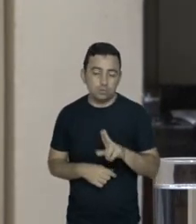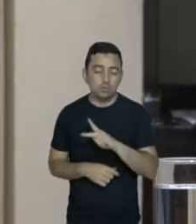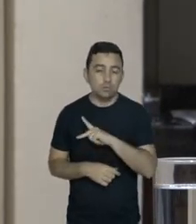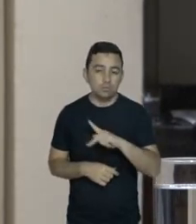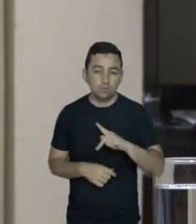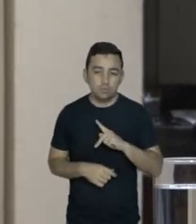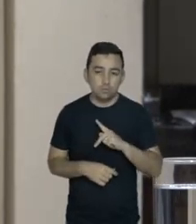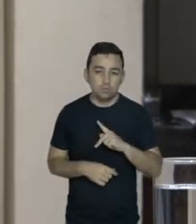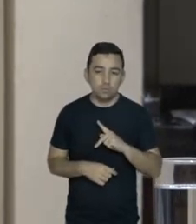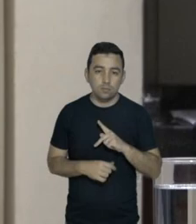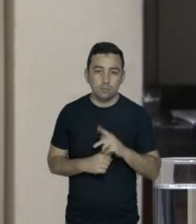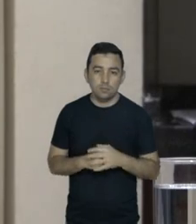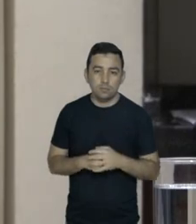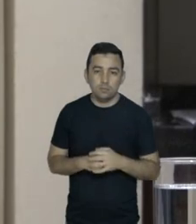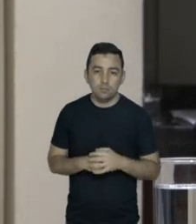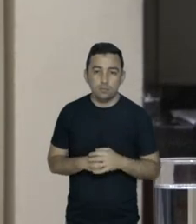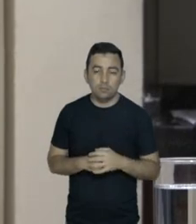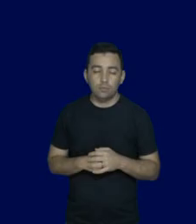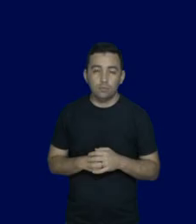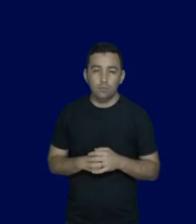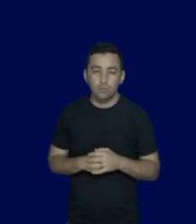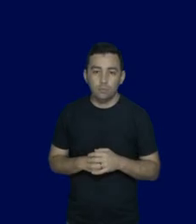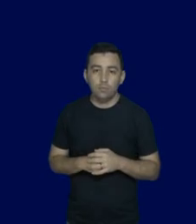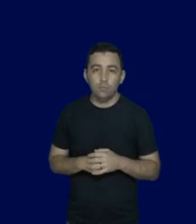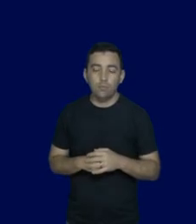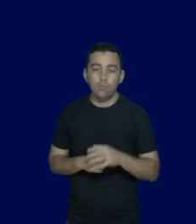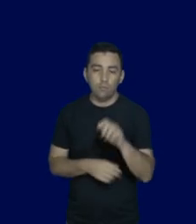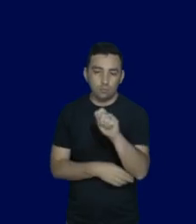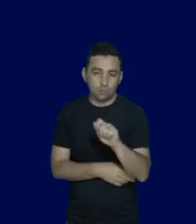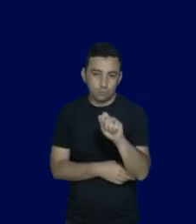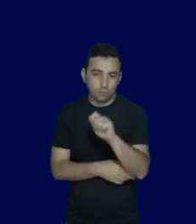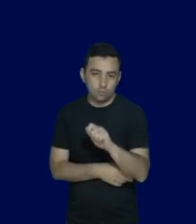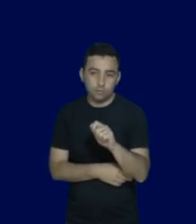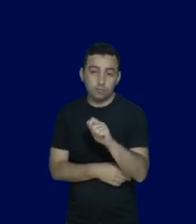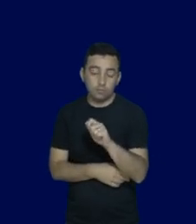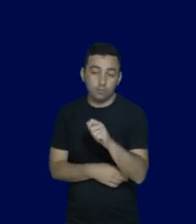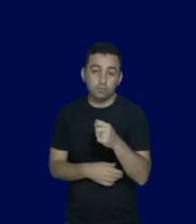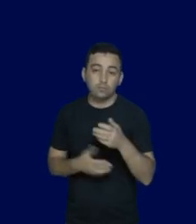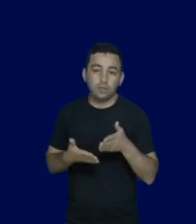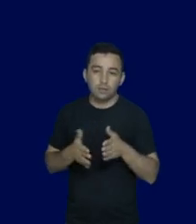declara de utilidade pública a associação